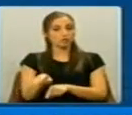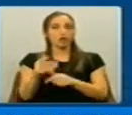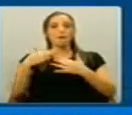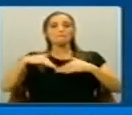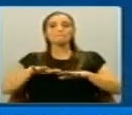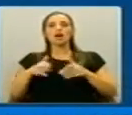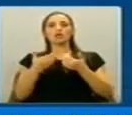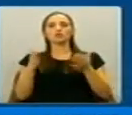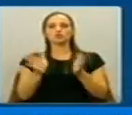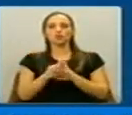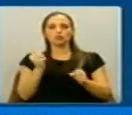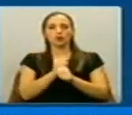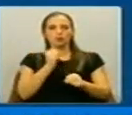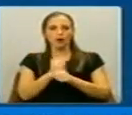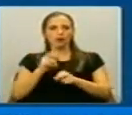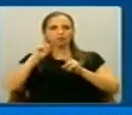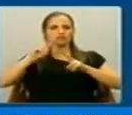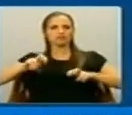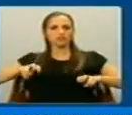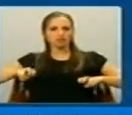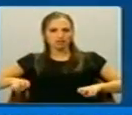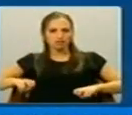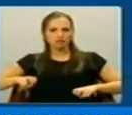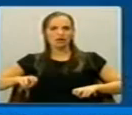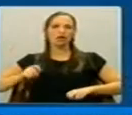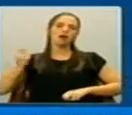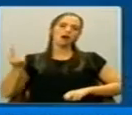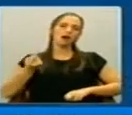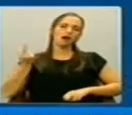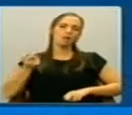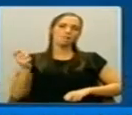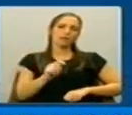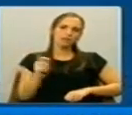todo o trabalho de investigação que vai acontecer vai durar durante meses e meses e meses.